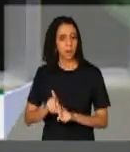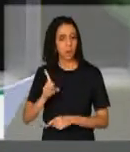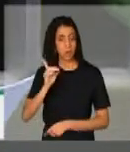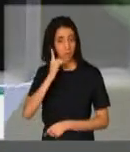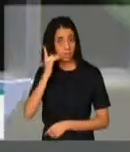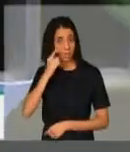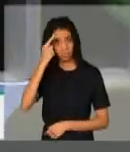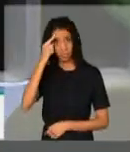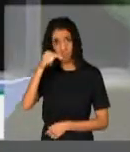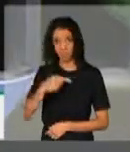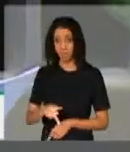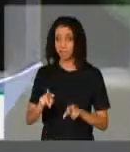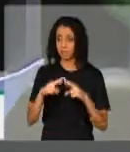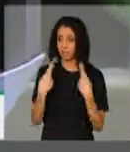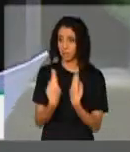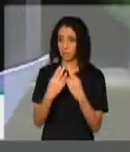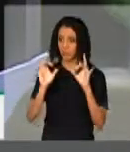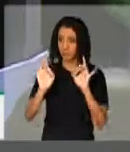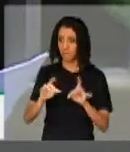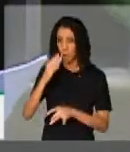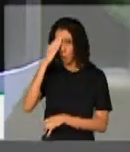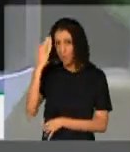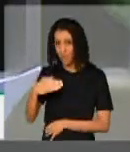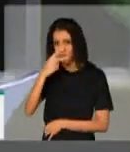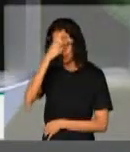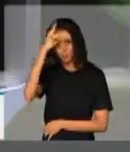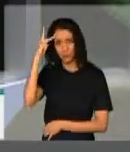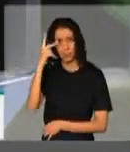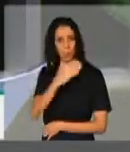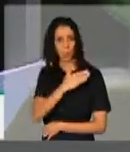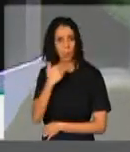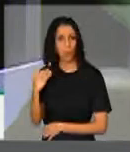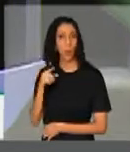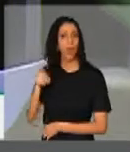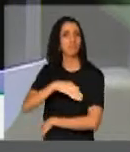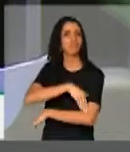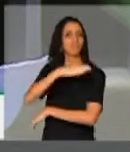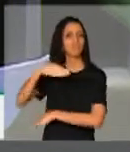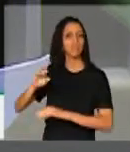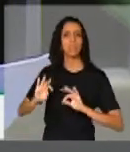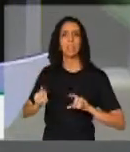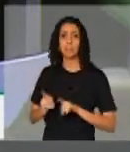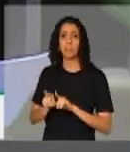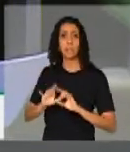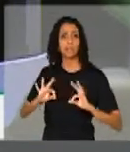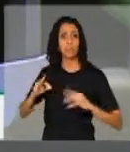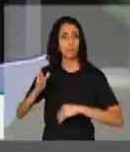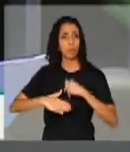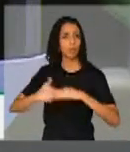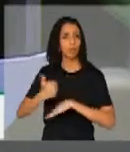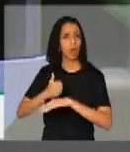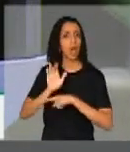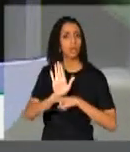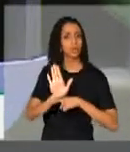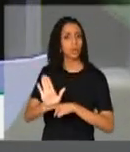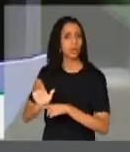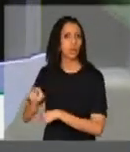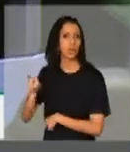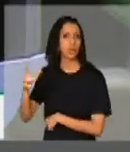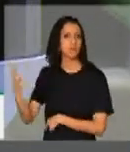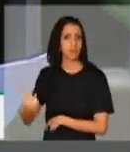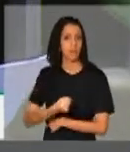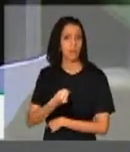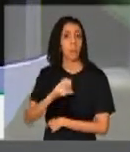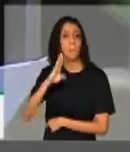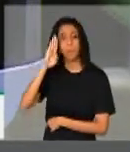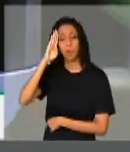autores da presente à homenagem às vítimas do desastre de brumadinho ea todos os envolvidos no seu socorro especialmente